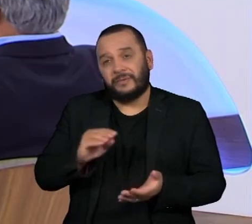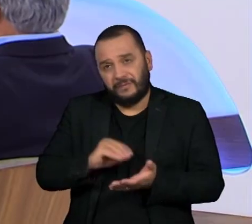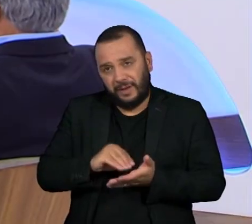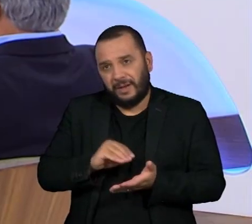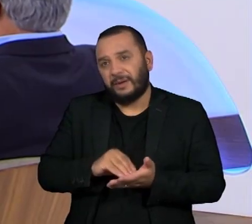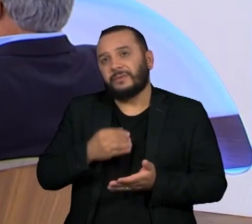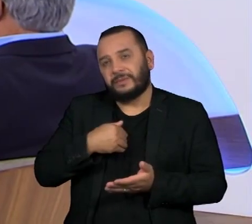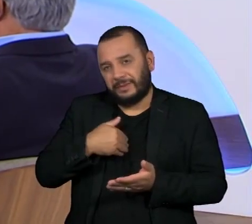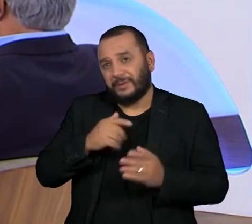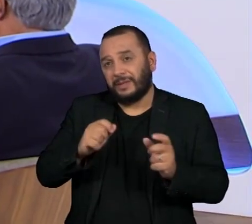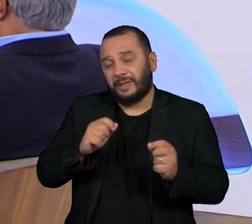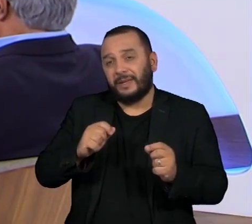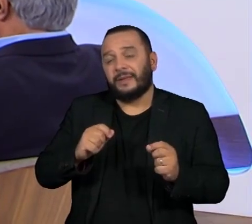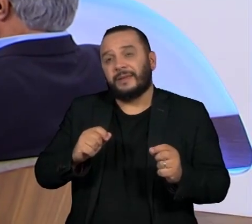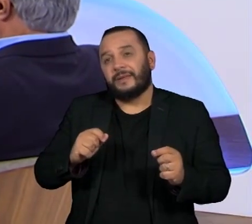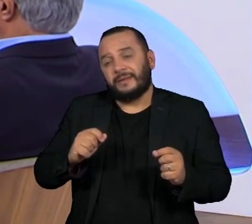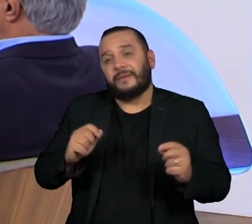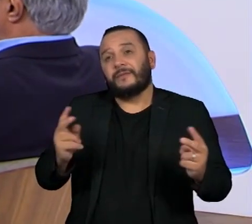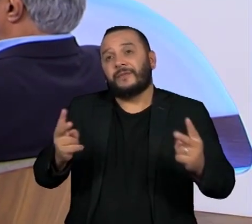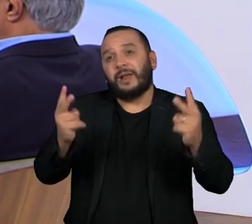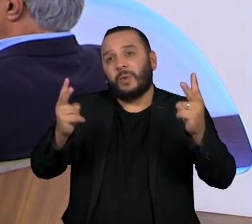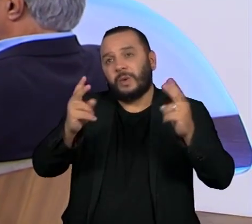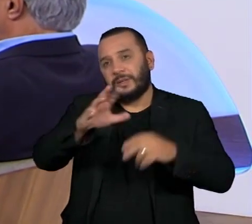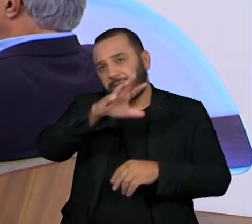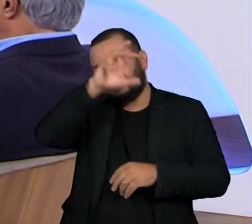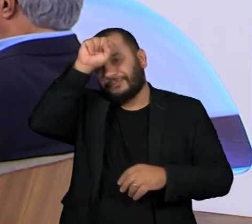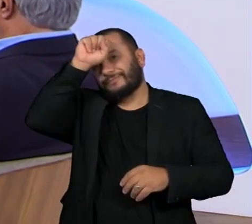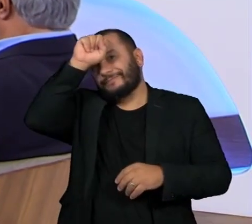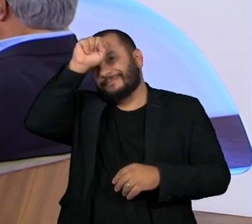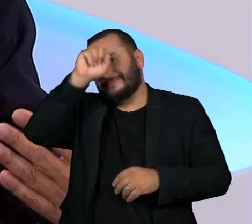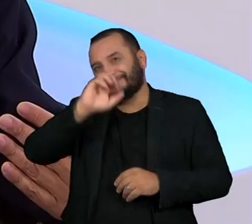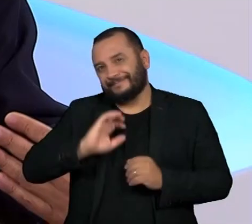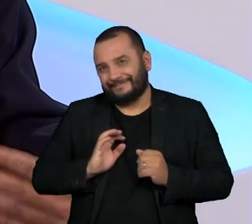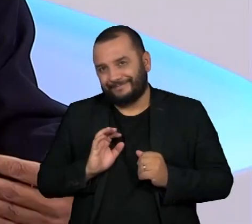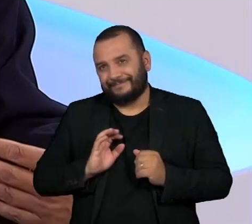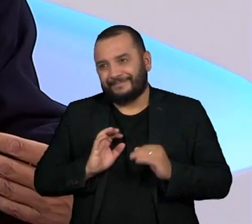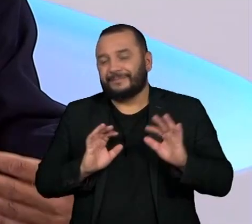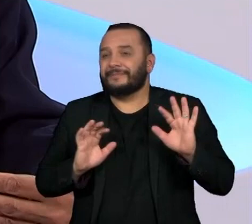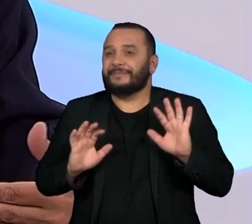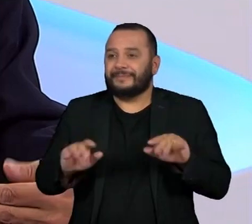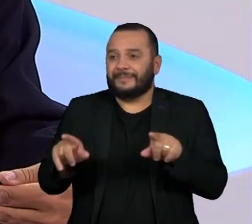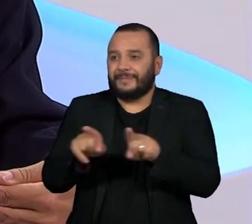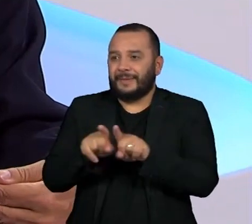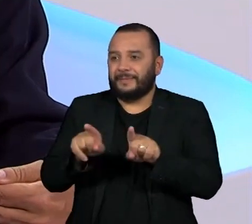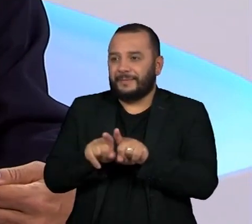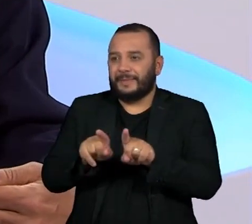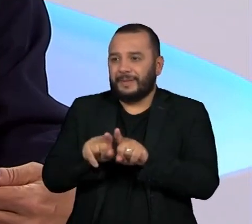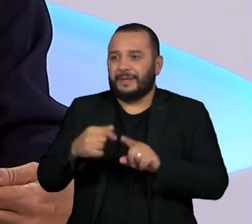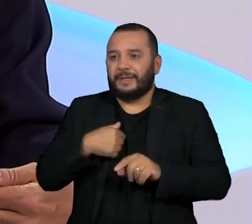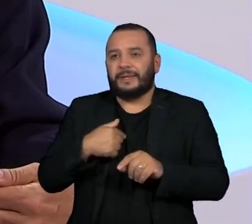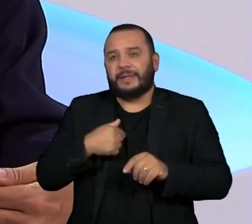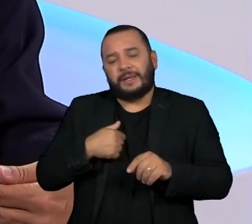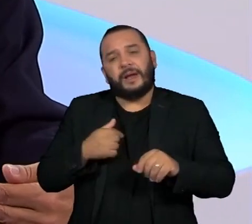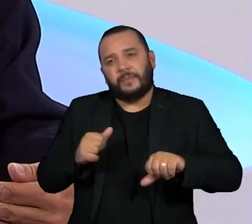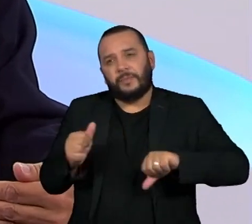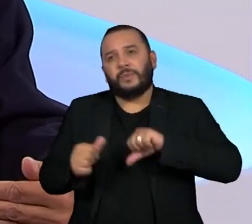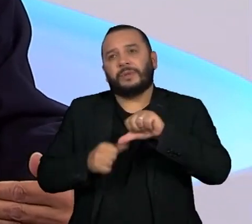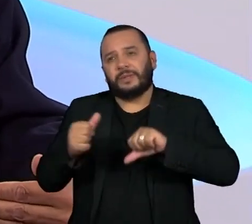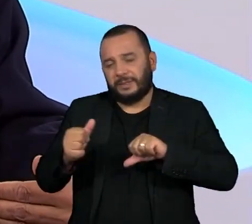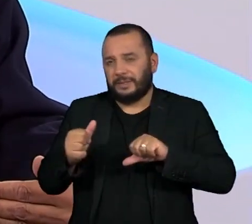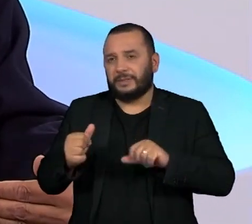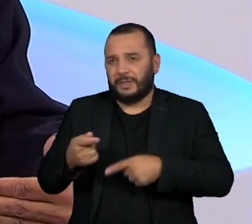certamente vai ter um conflito o outro lado é que a mudança Econômica avança em velocidade